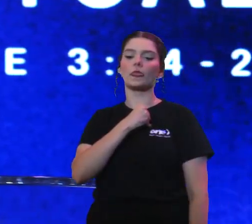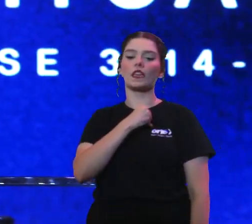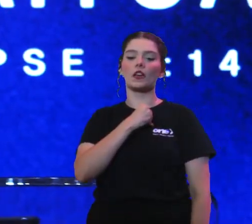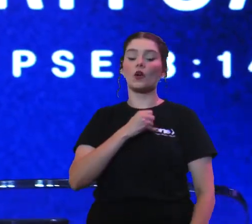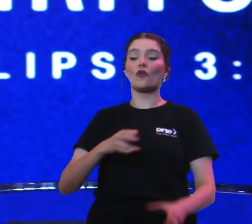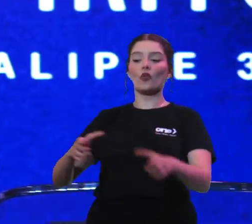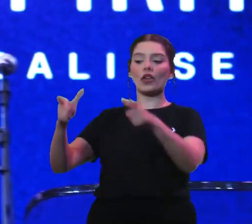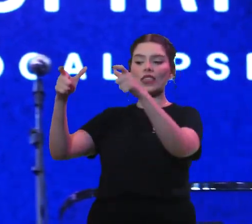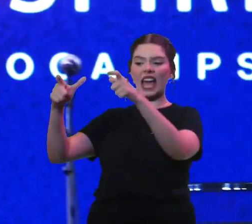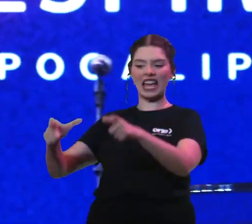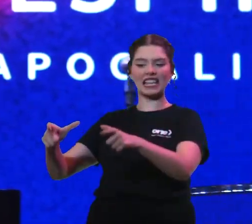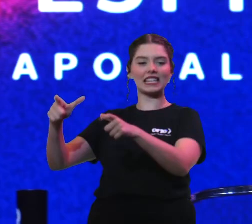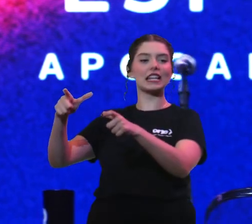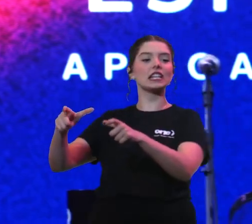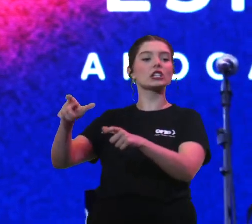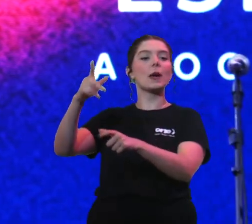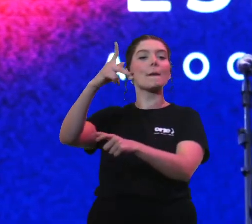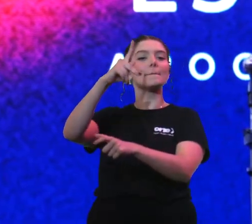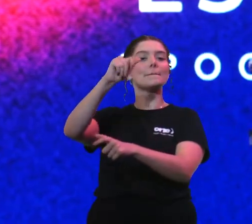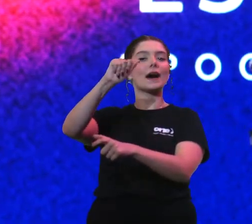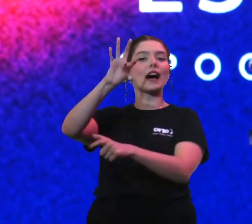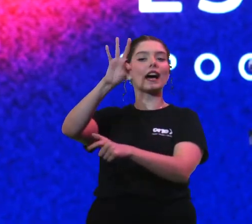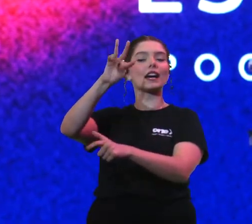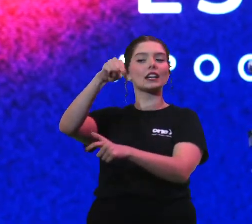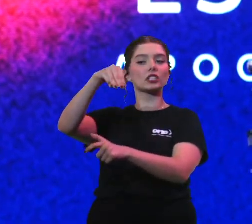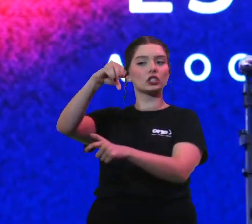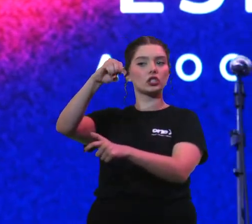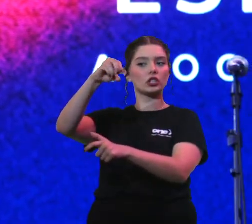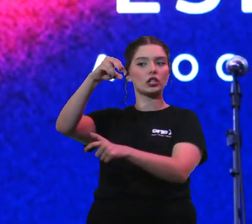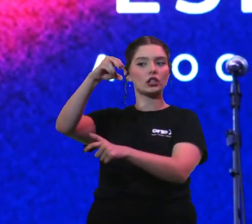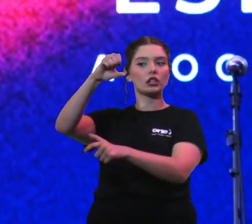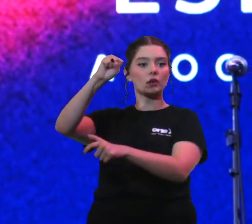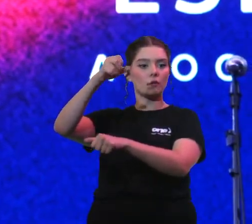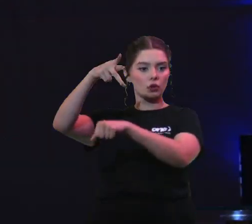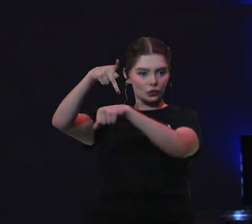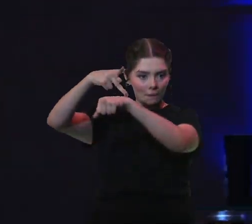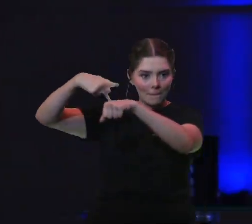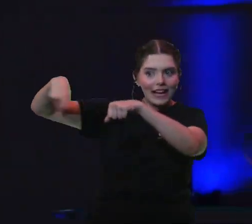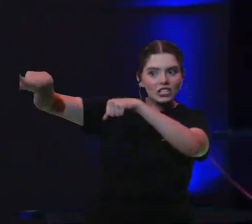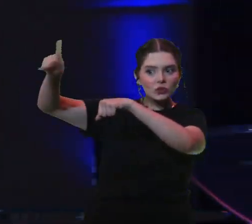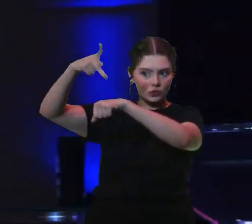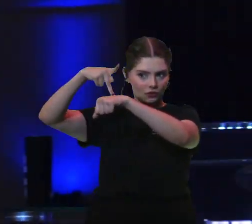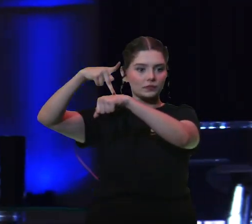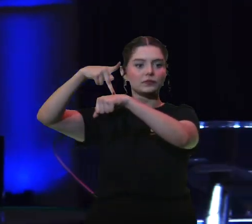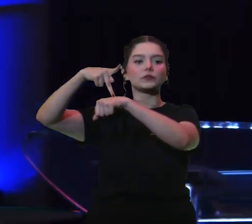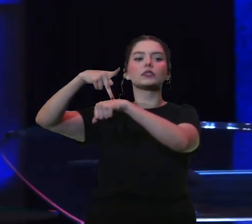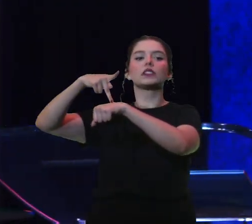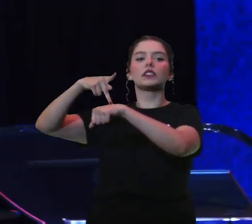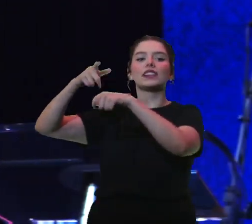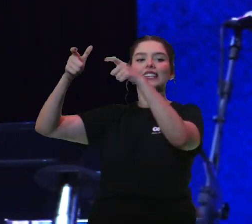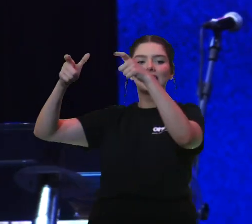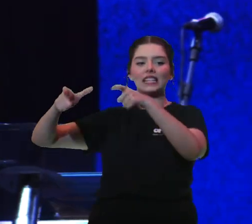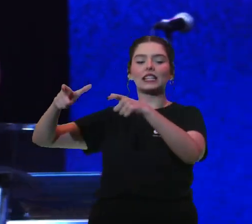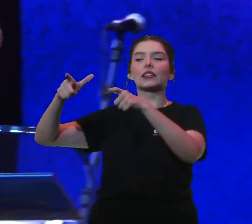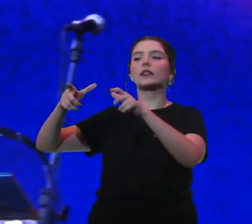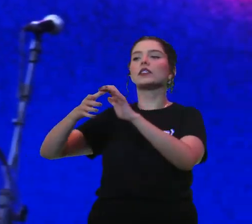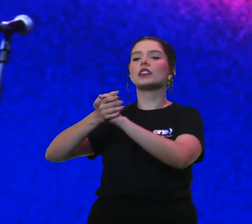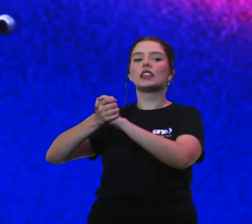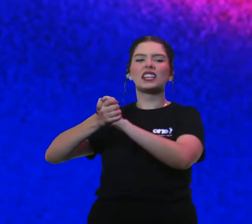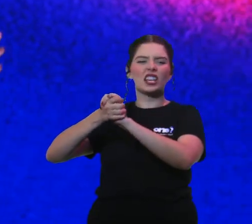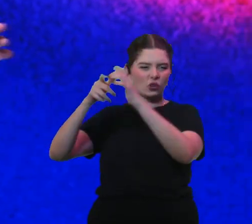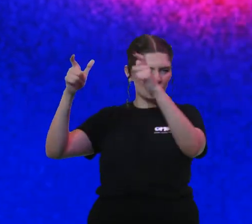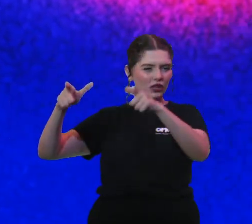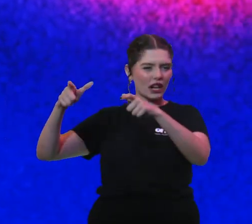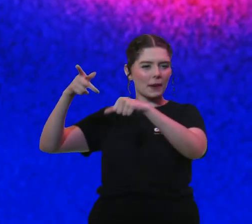de Patmos, já com a idade bem avançada, acima dos 90 anos, passou 2 anos naquela ilha, só depois ele volta para a cidade de Éfeso, onde ele